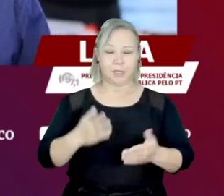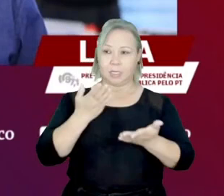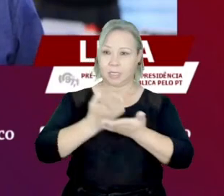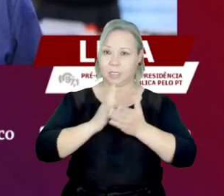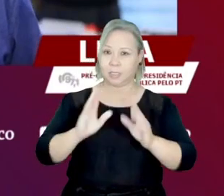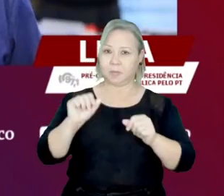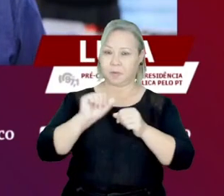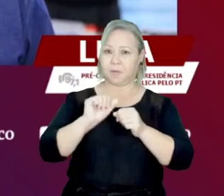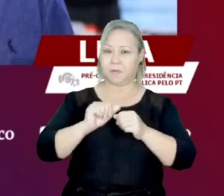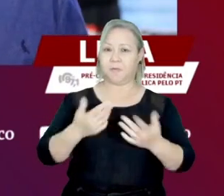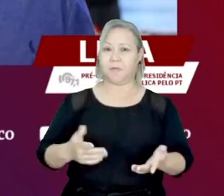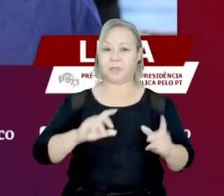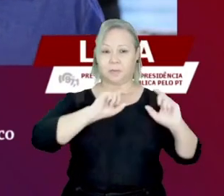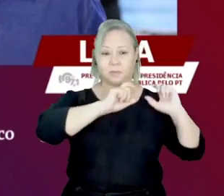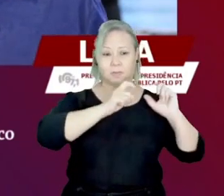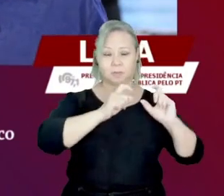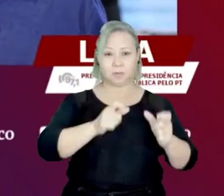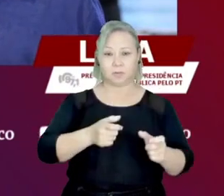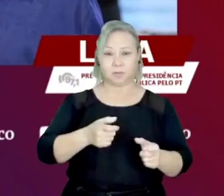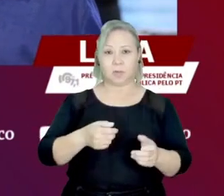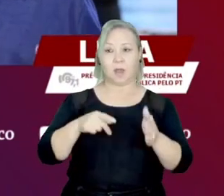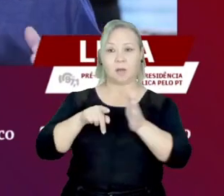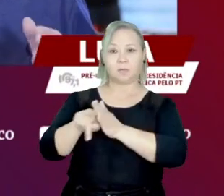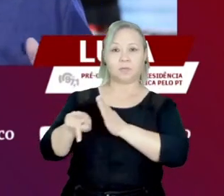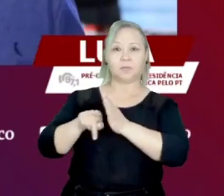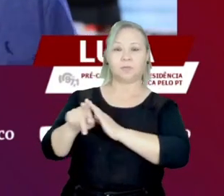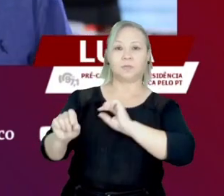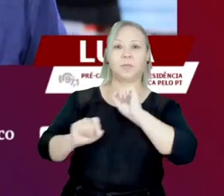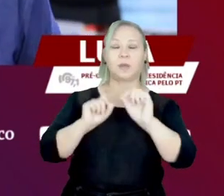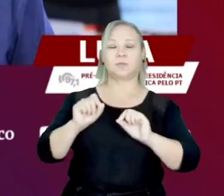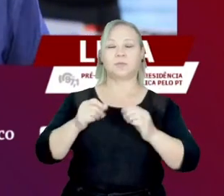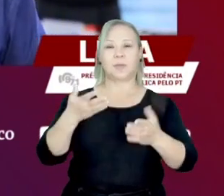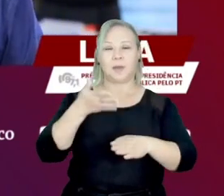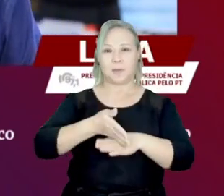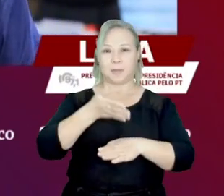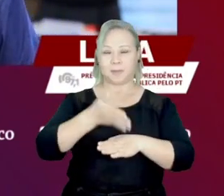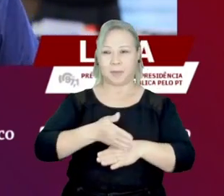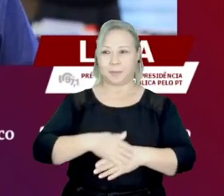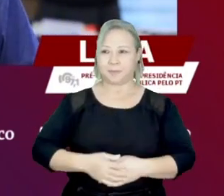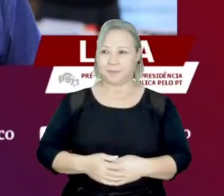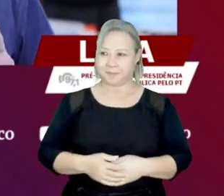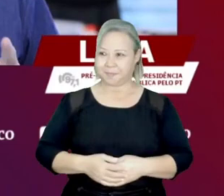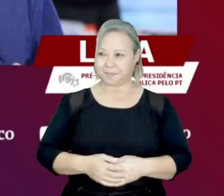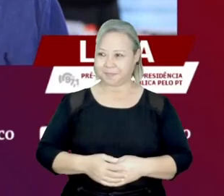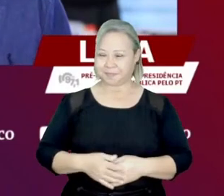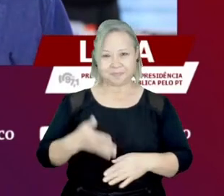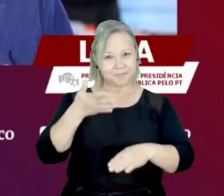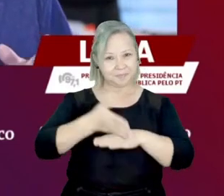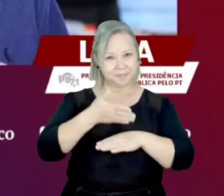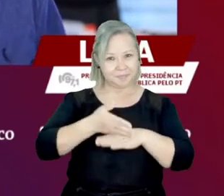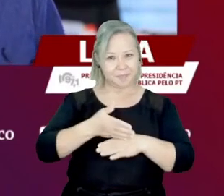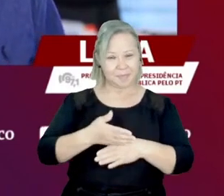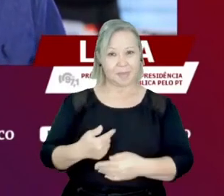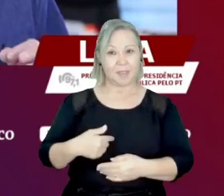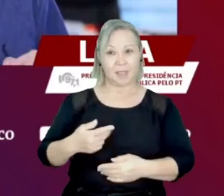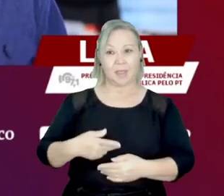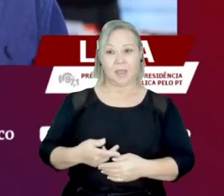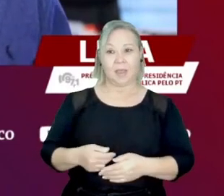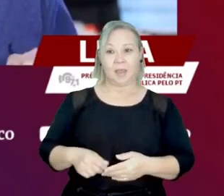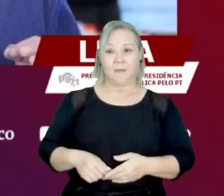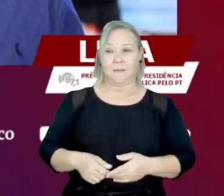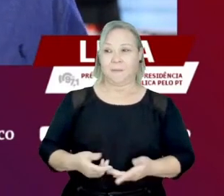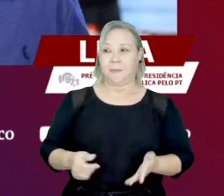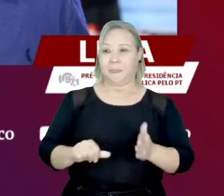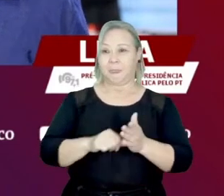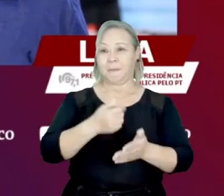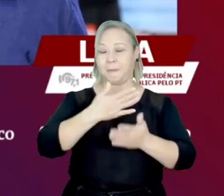na Edilene e no Alan. Claro. Alan Barros. Muito grande nele. E depois você lembre que a semana que vem, dia 15,